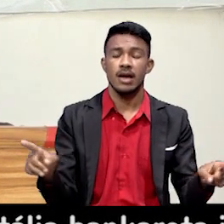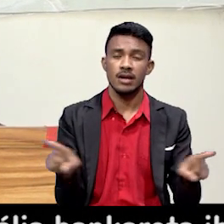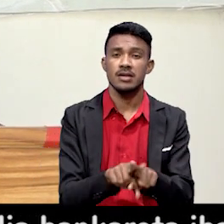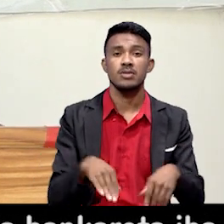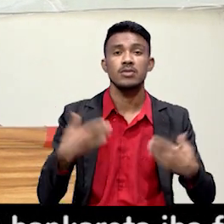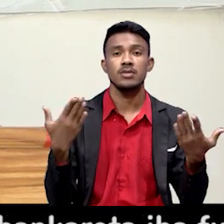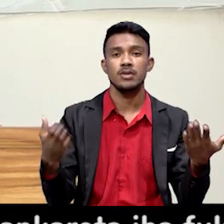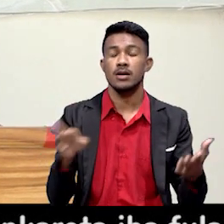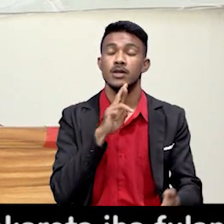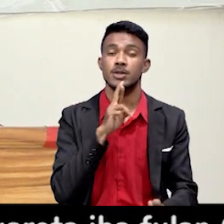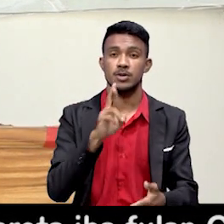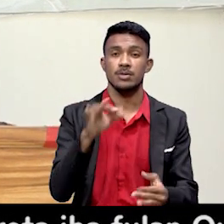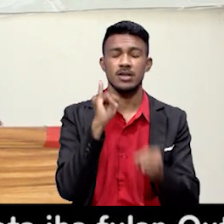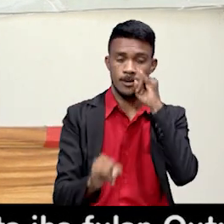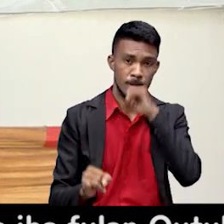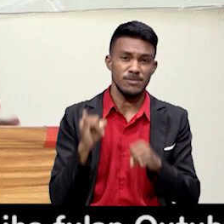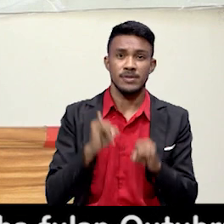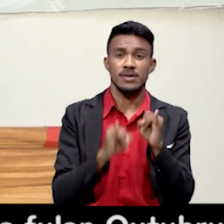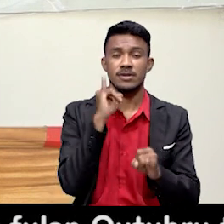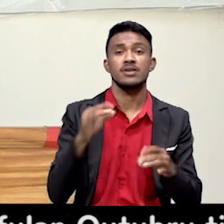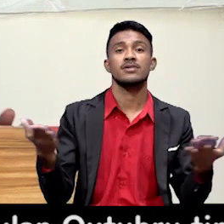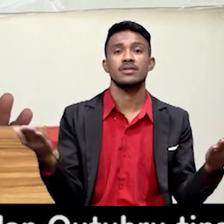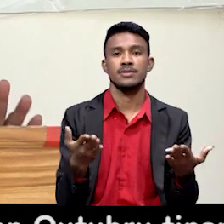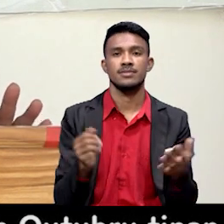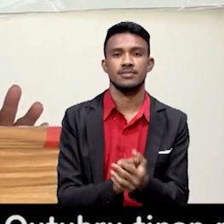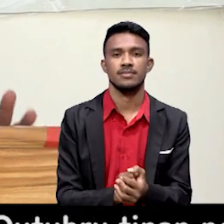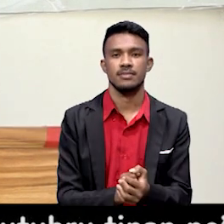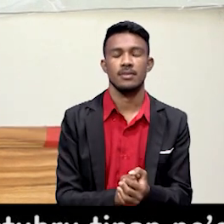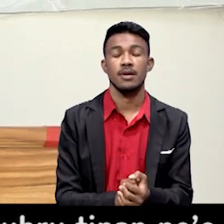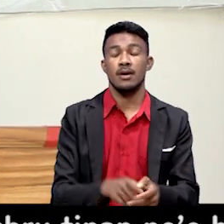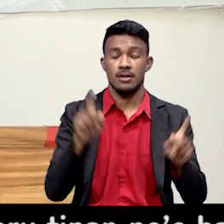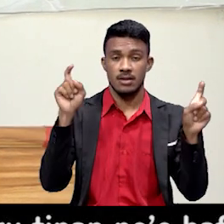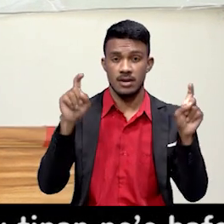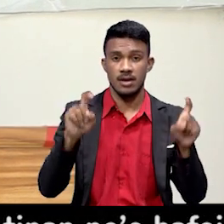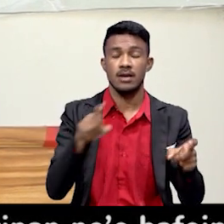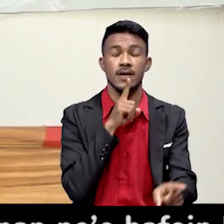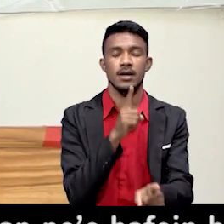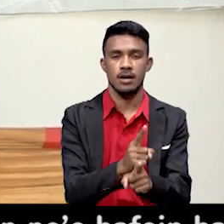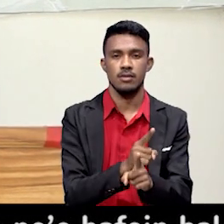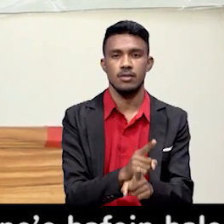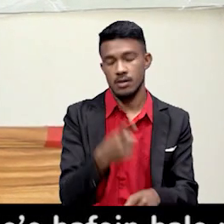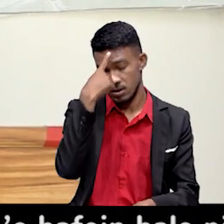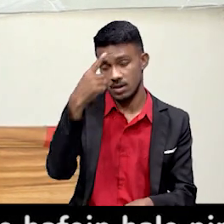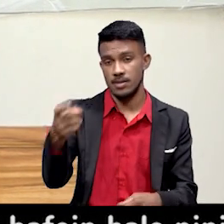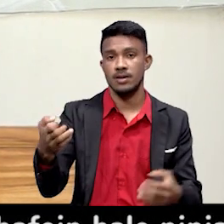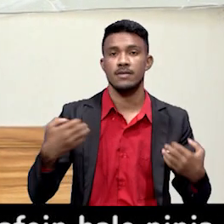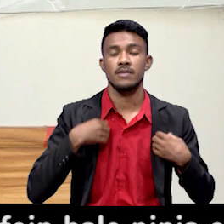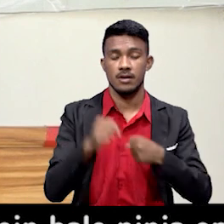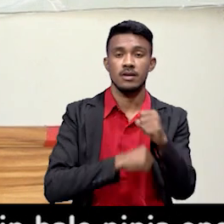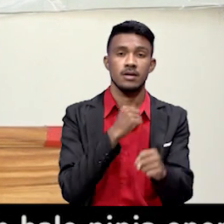mai responsabiliza ihe justicia ne hal to balance dene ira ne ne tege claro ne tamba ne mag ihe tina